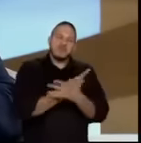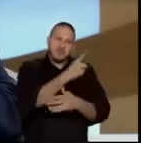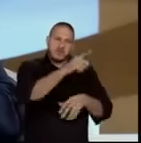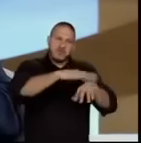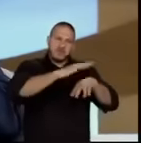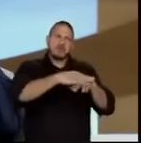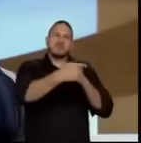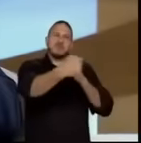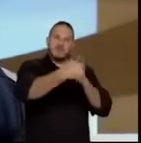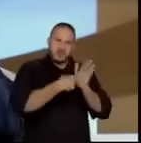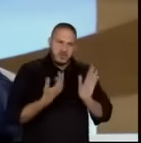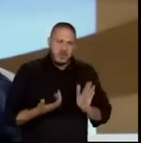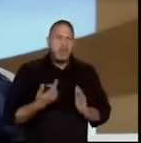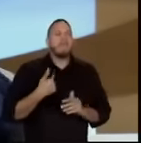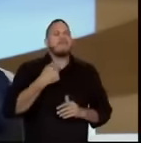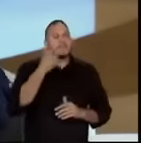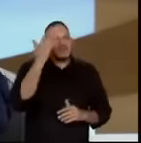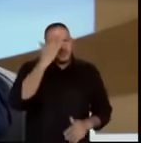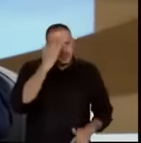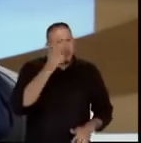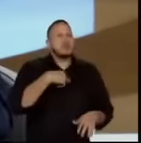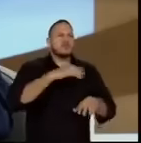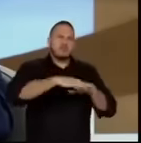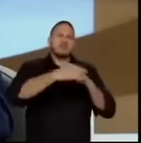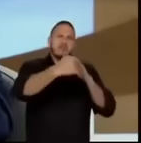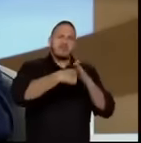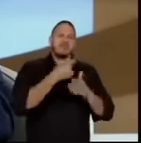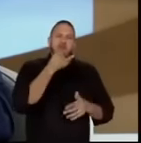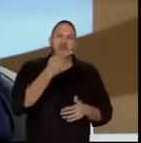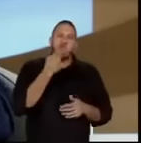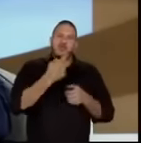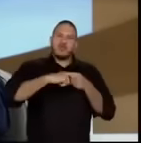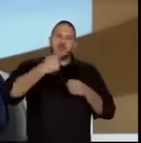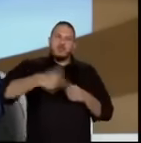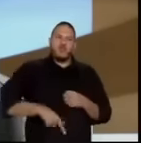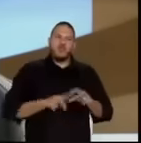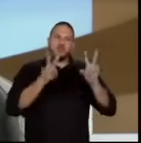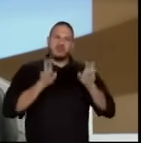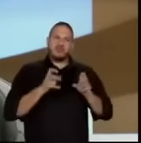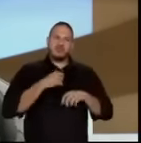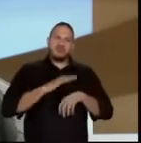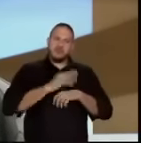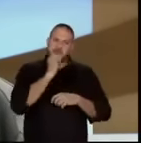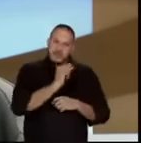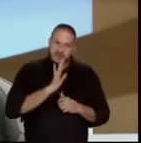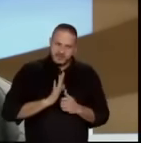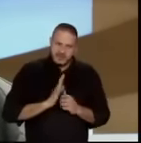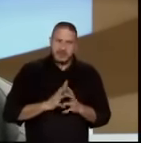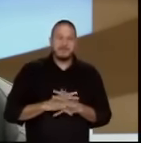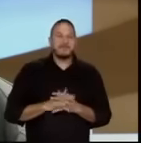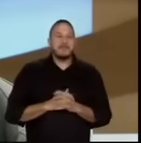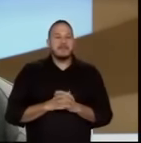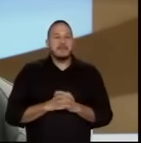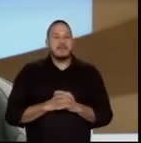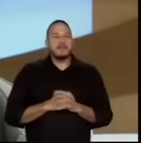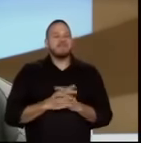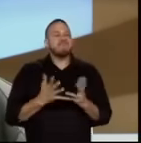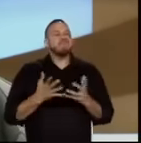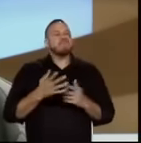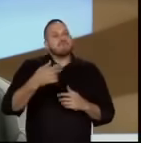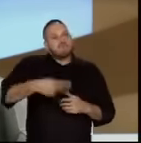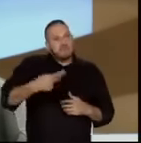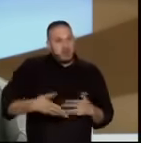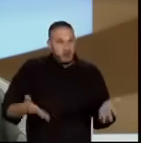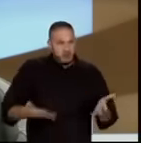questionou. Eu entendo o questionamento, mas eu vou voltar num ponto lá de trás. Nós somos, o governo do